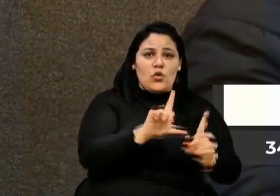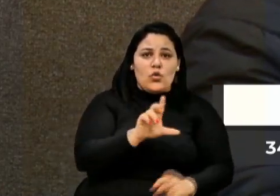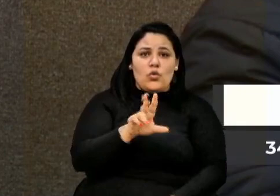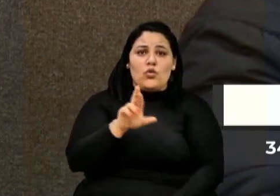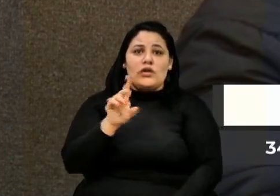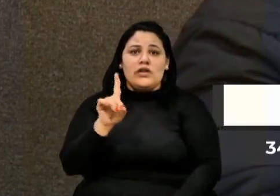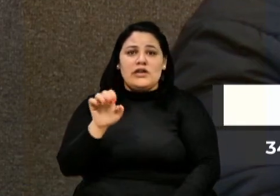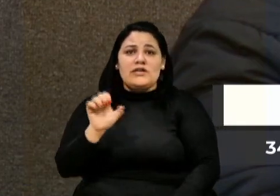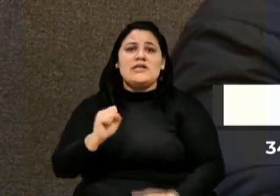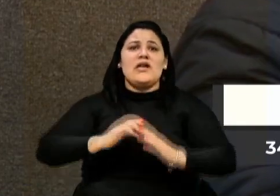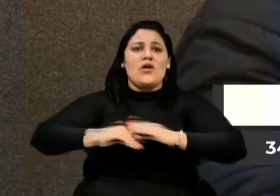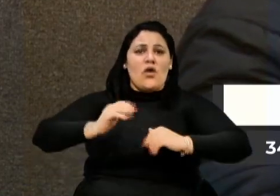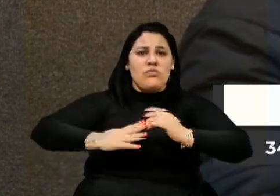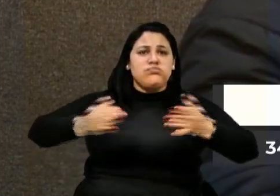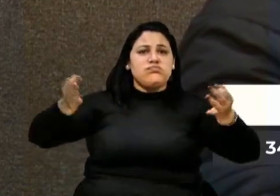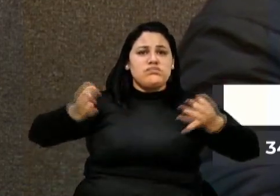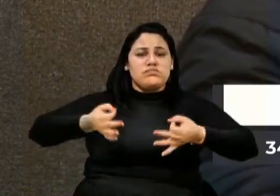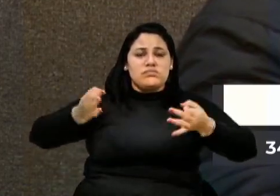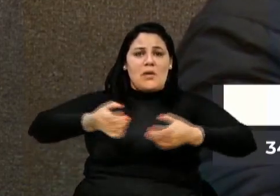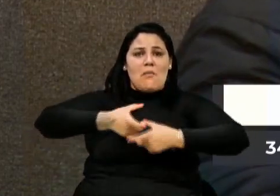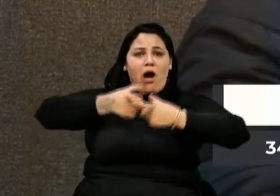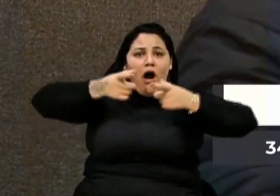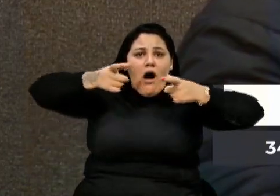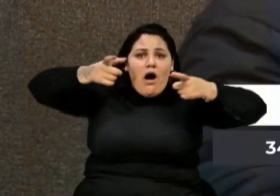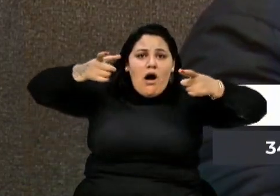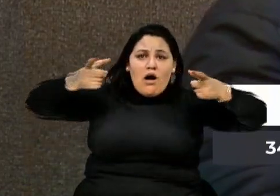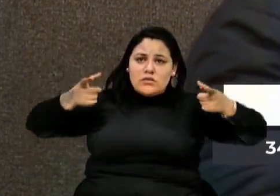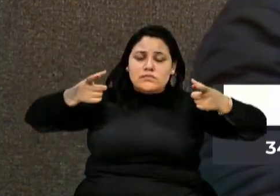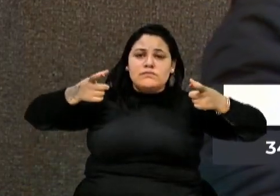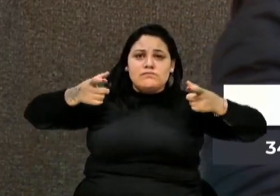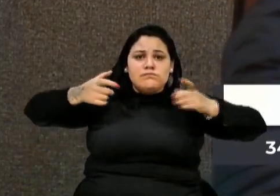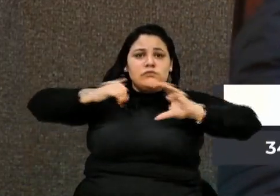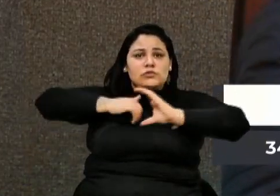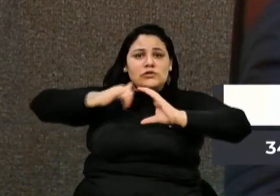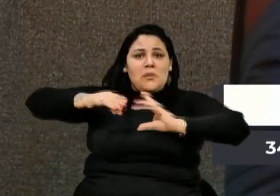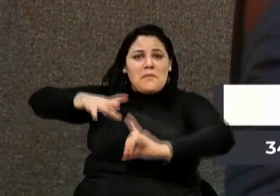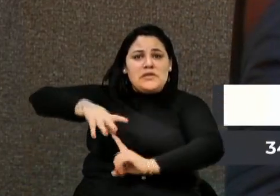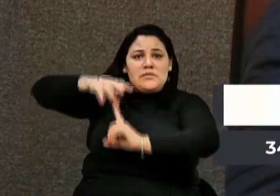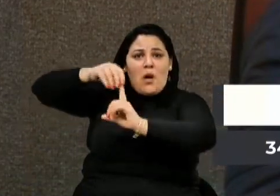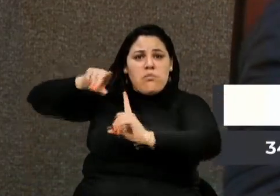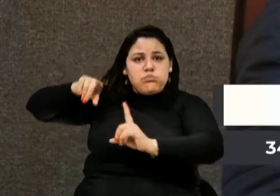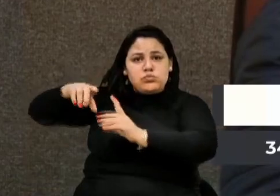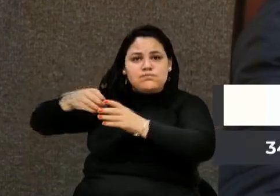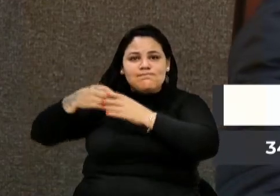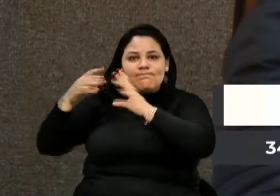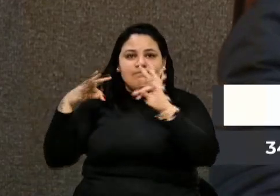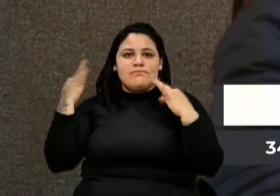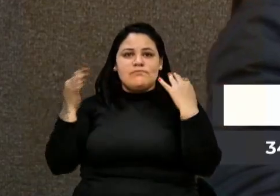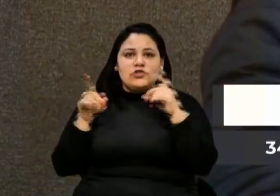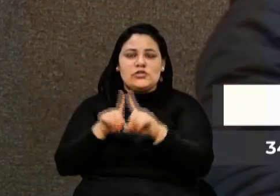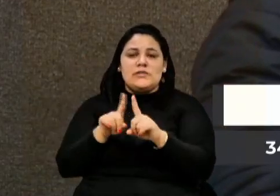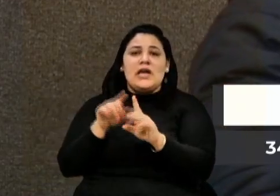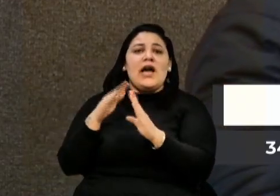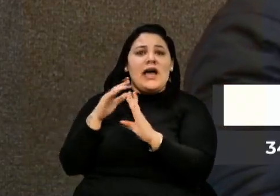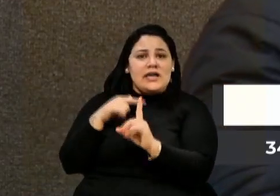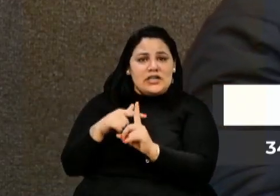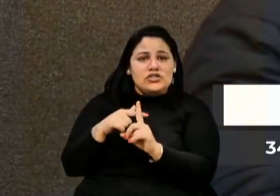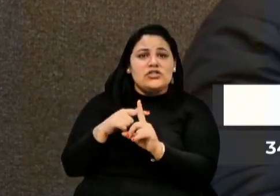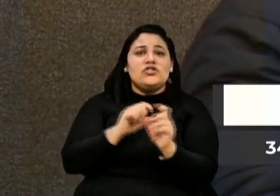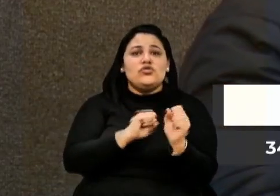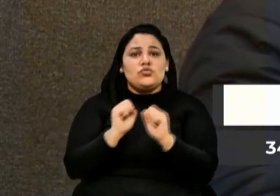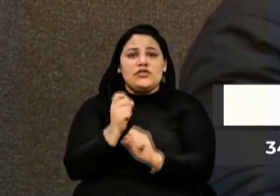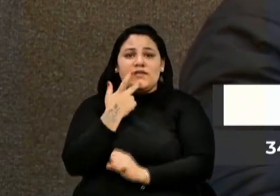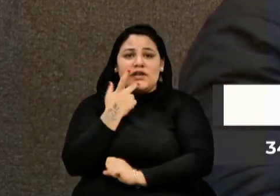têm obras fantásticas, né? São Peregrino nem se fala, o nosso principal ponto turístico. E nós podíamos lembrar também do Padre